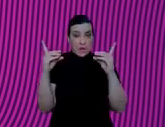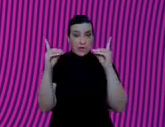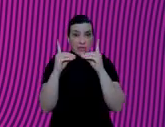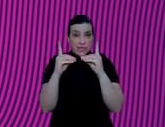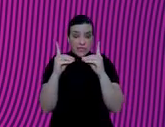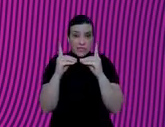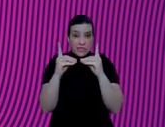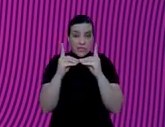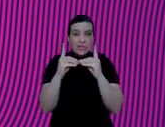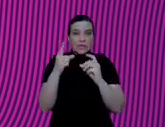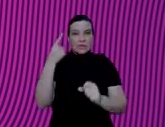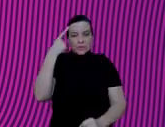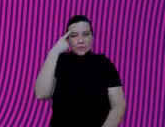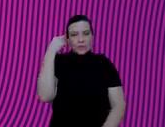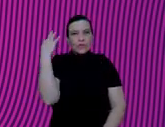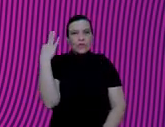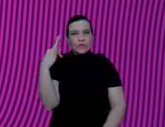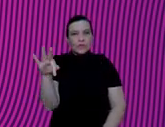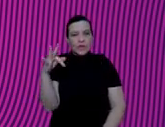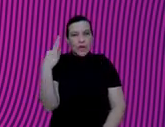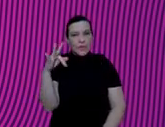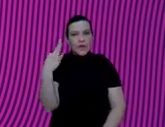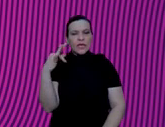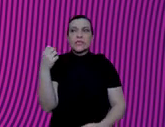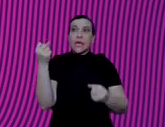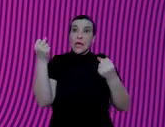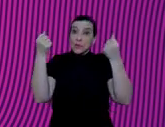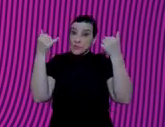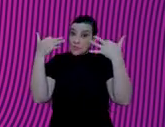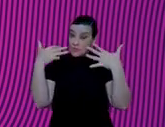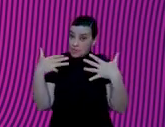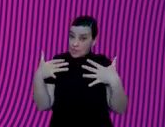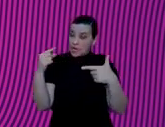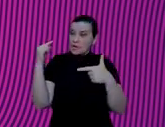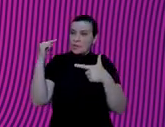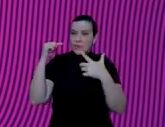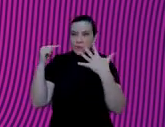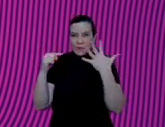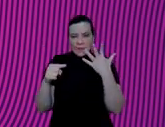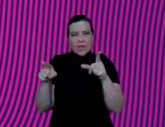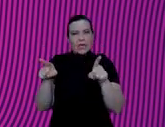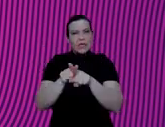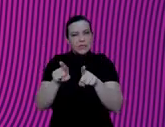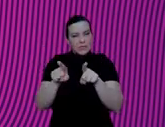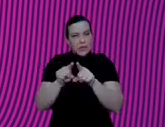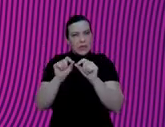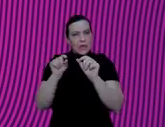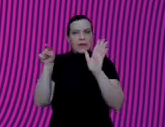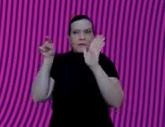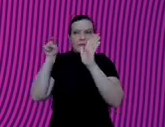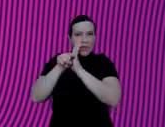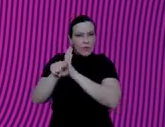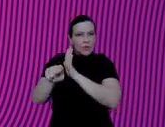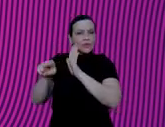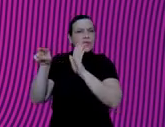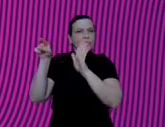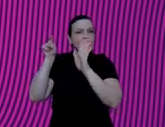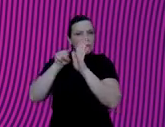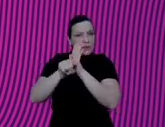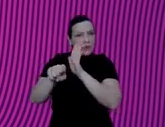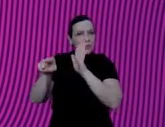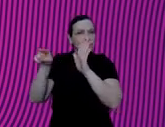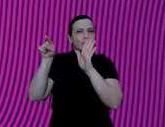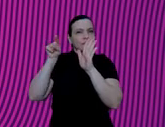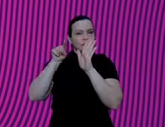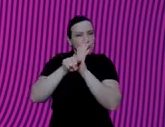cefaleia, e aí falei das comorbidades e fiz os questionários para que eu pudesse avaliar o transtorno de